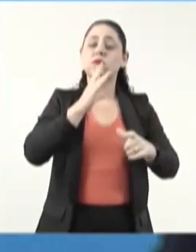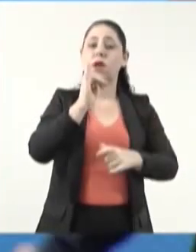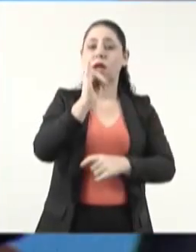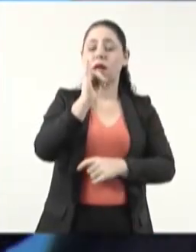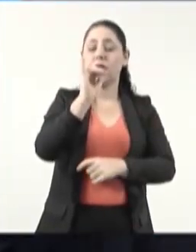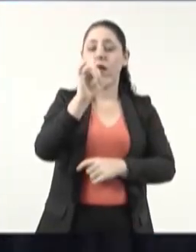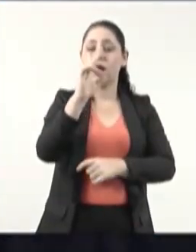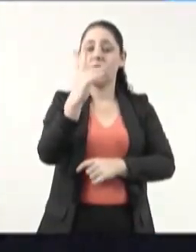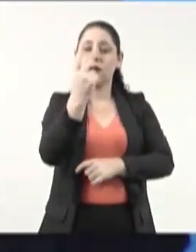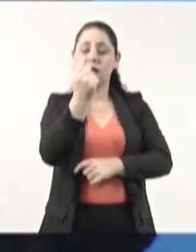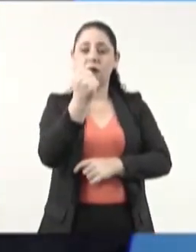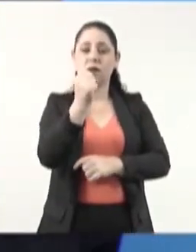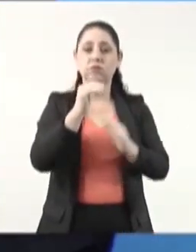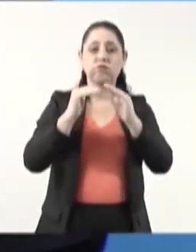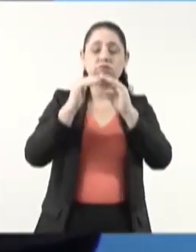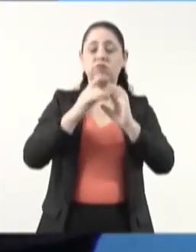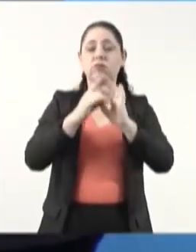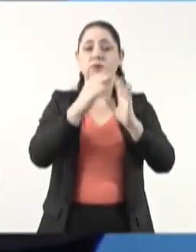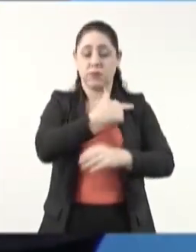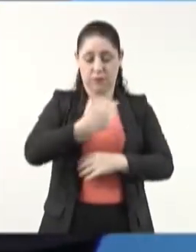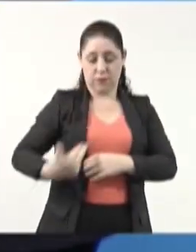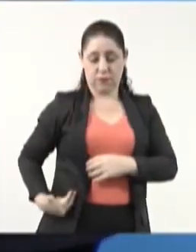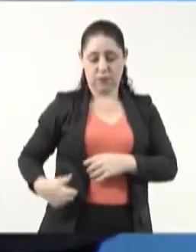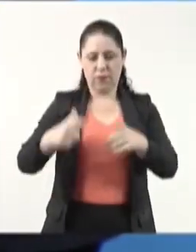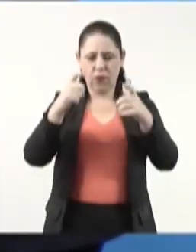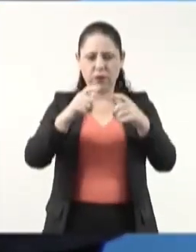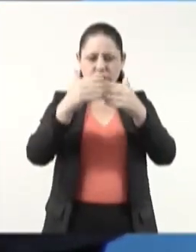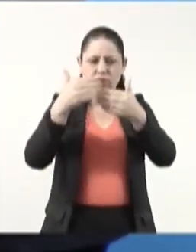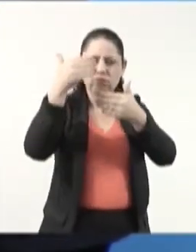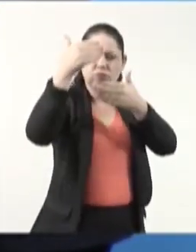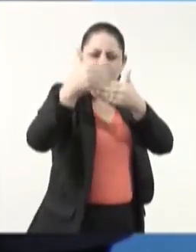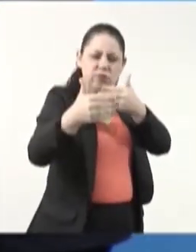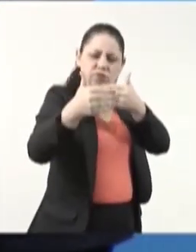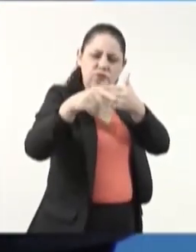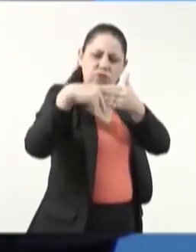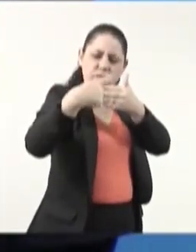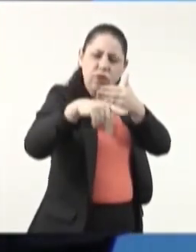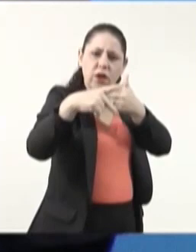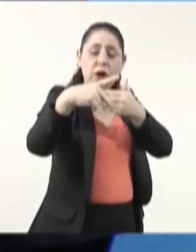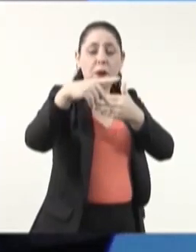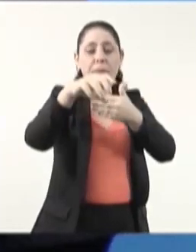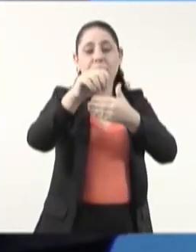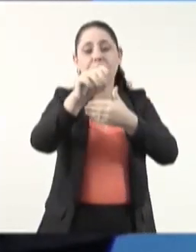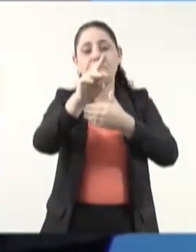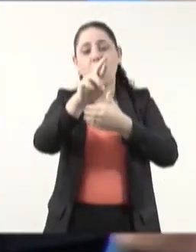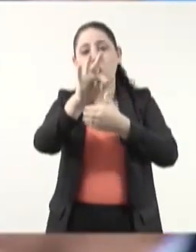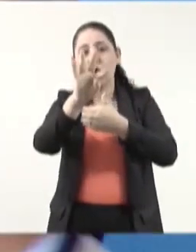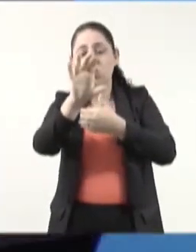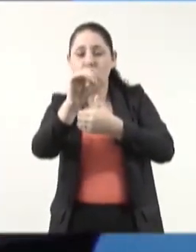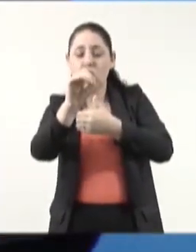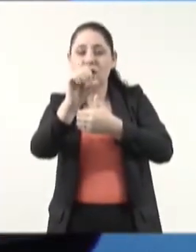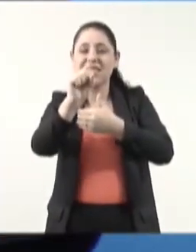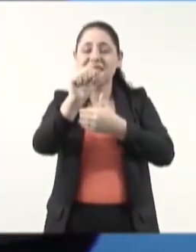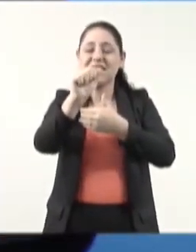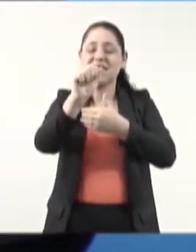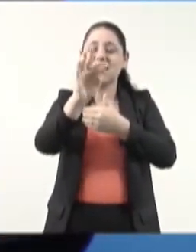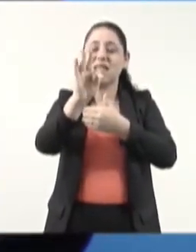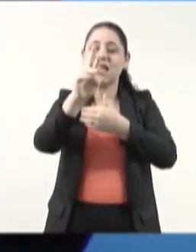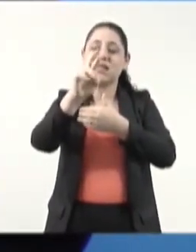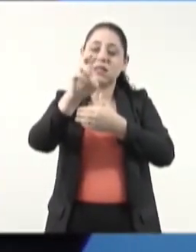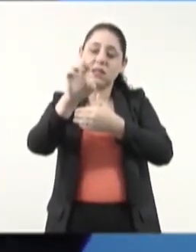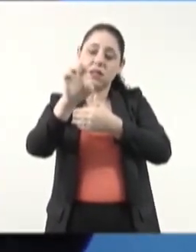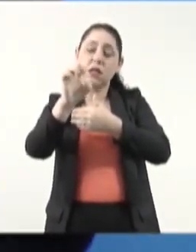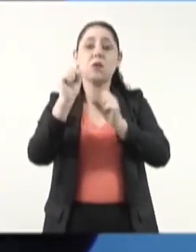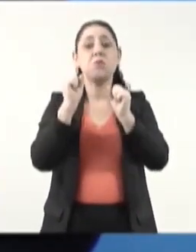da República, localizado em frente a um lugarejo paraguaio chamado Puerto Sastre, que